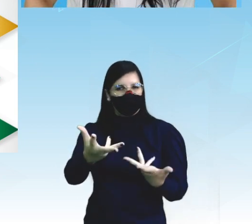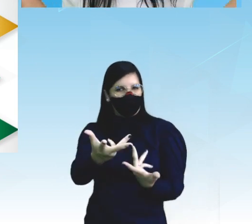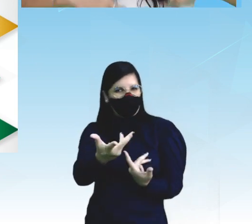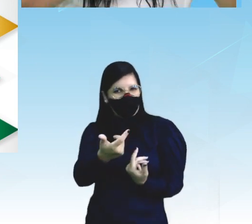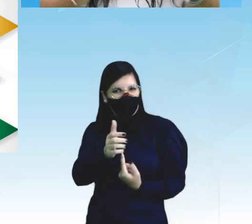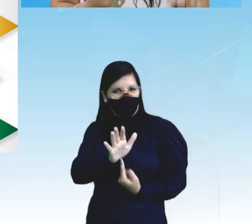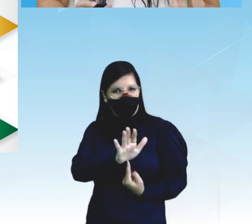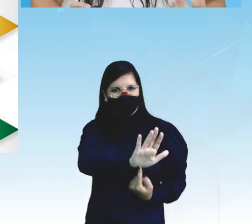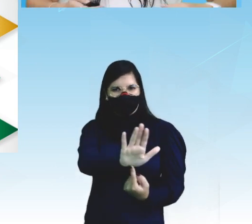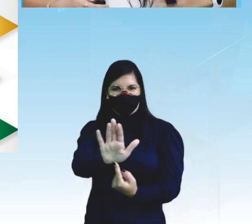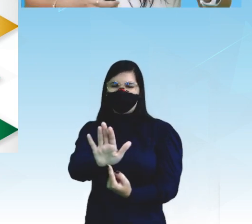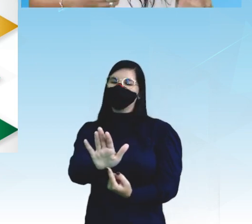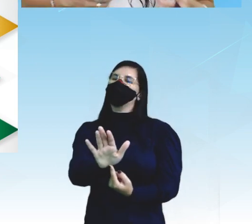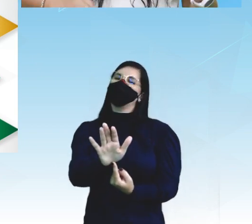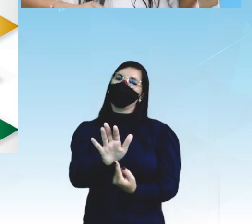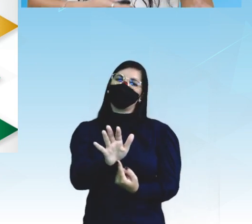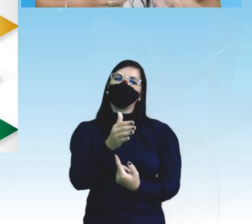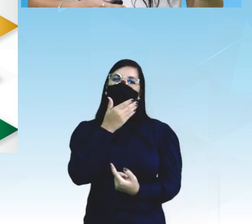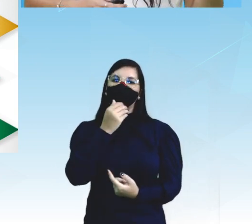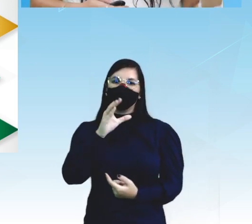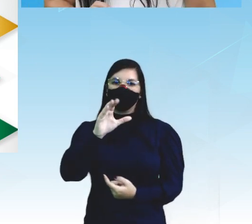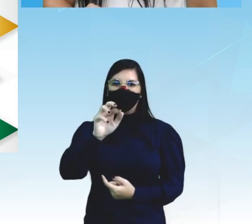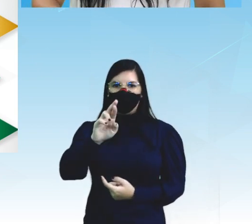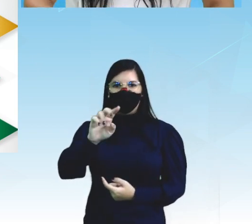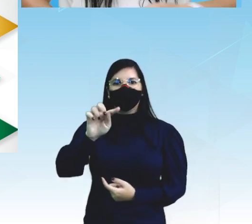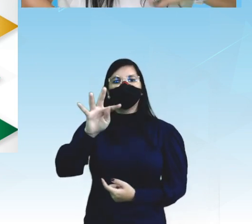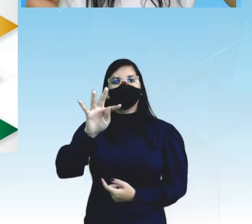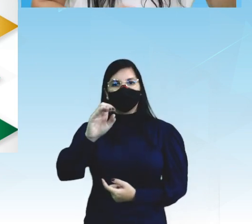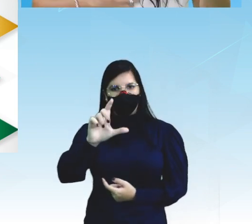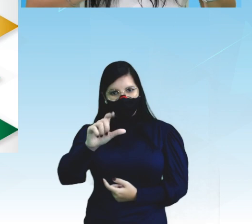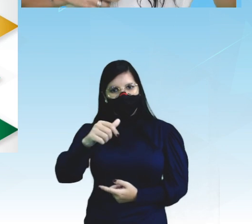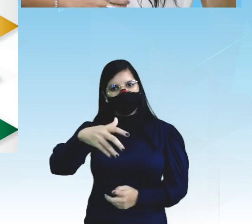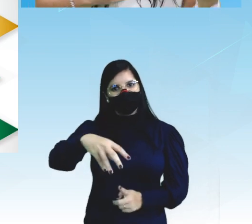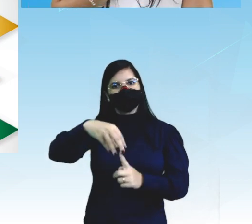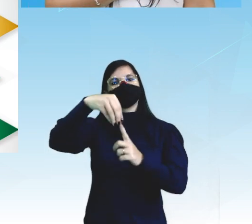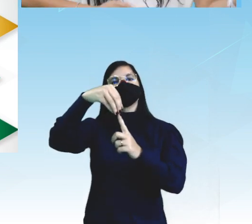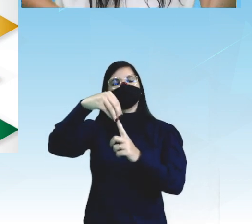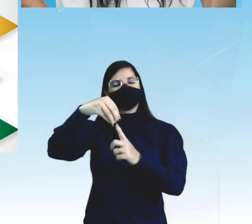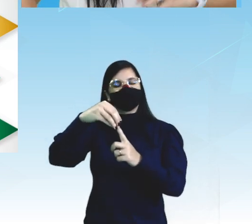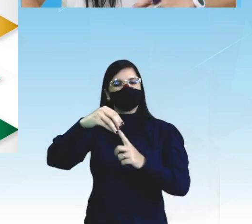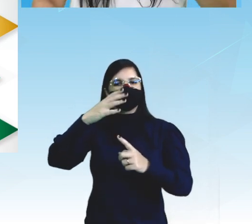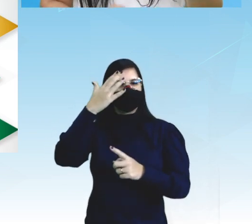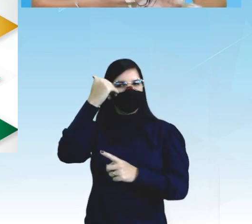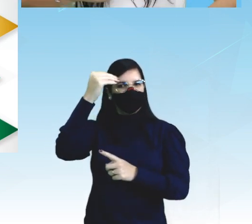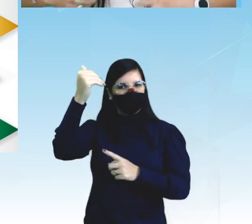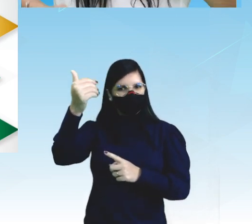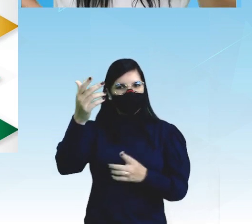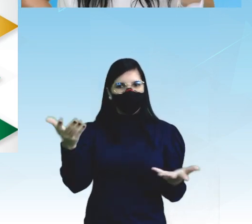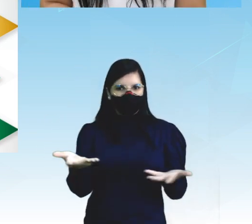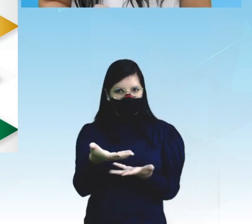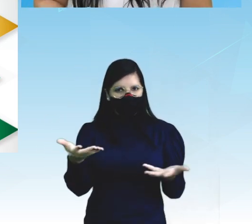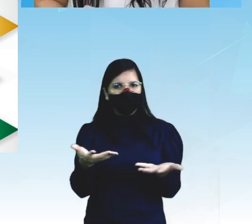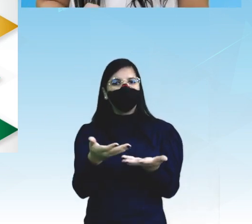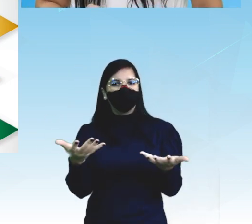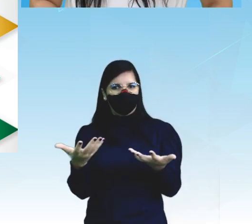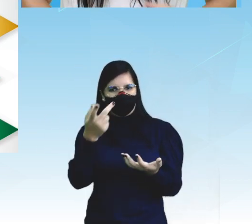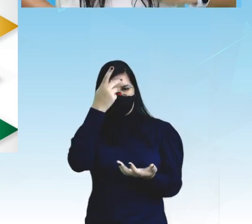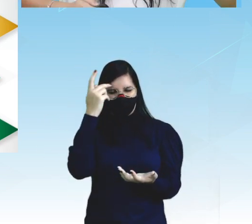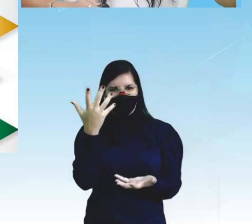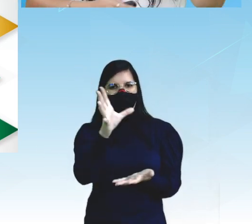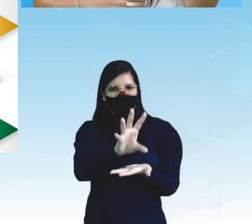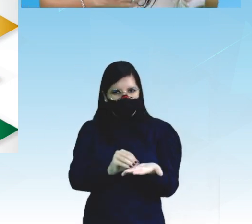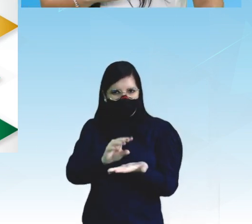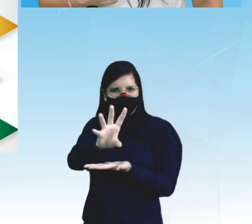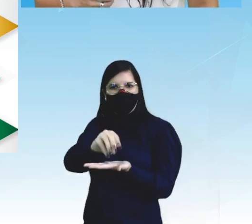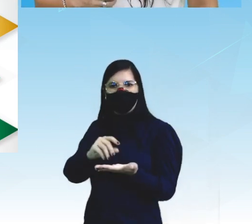Então, Cartola foi um dos grandes compositores que muitos artistas da atualidade ainda regravam músicas dele. Então,